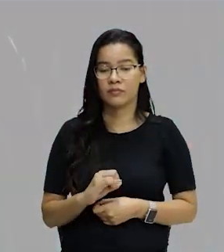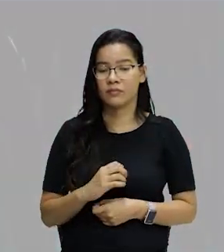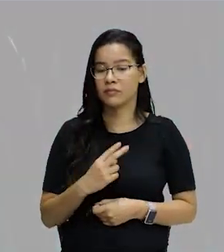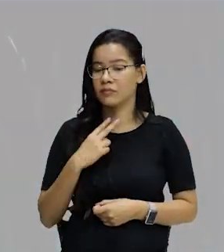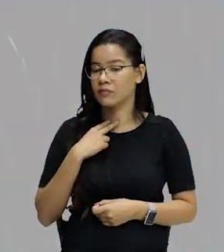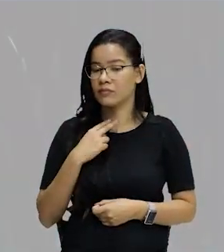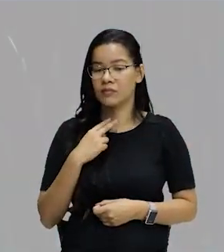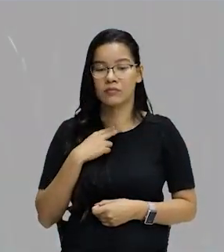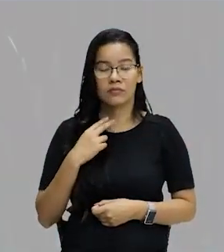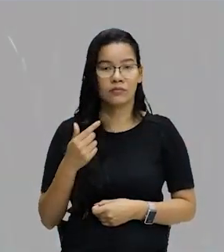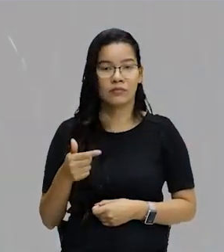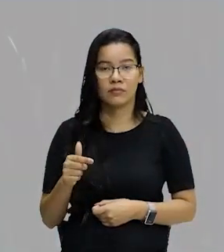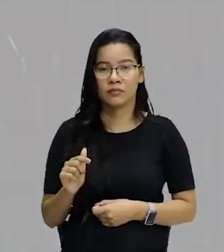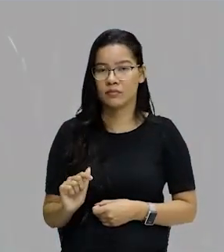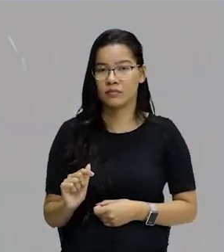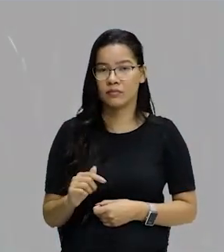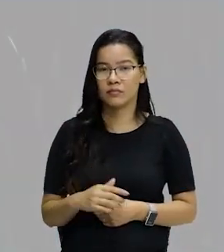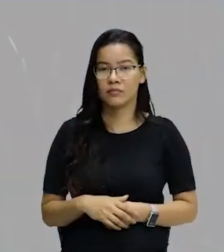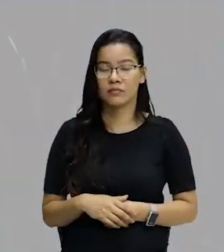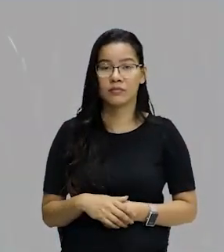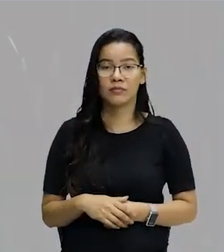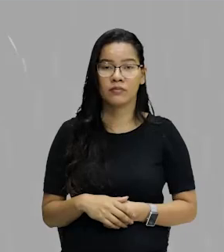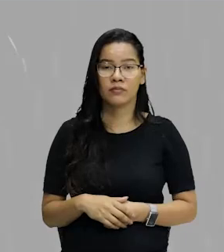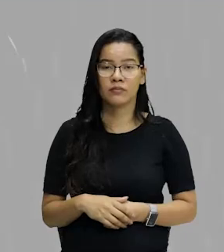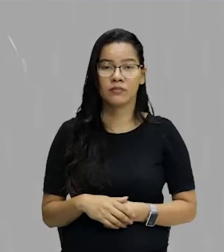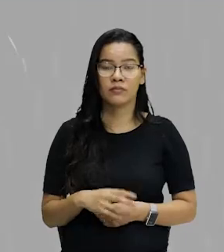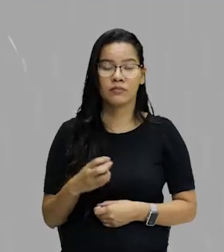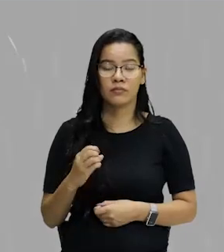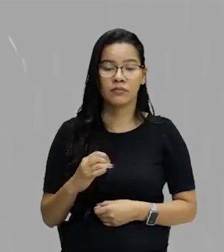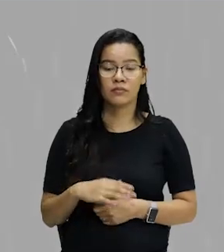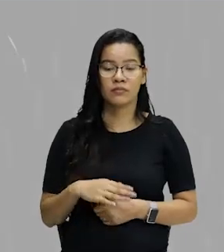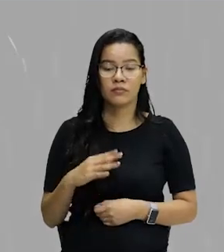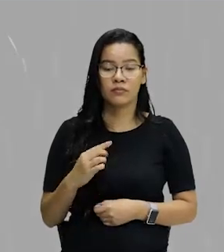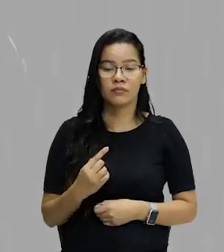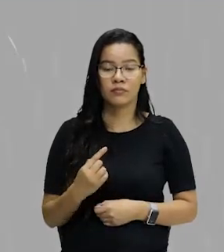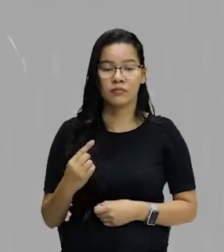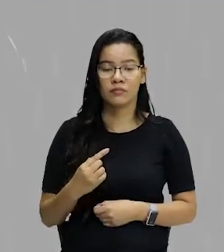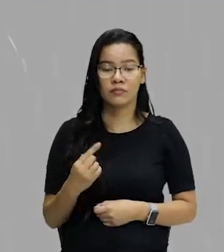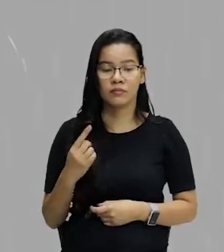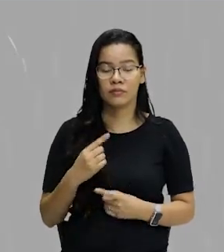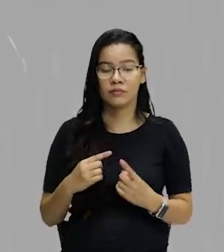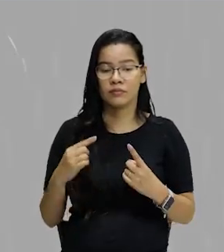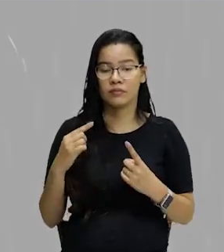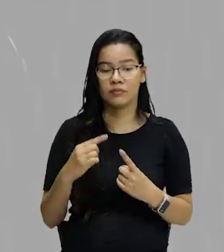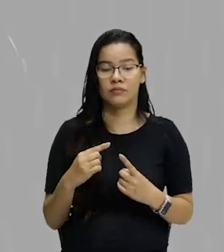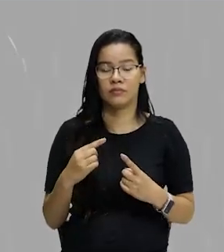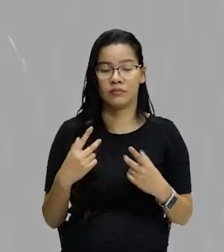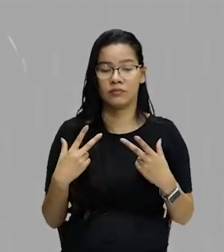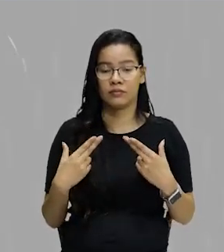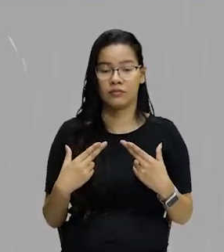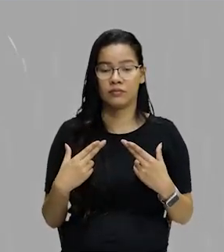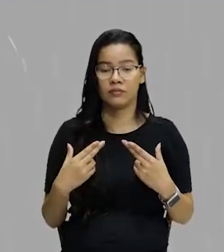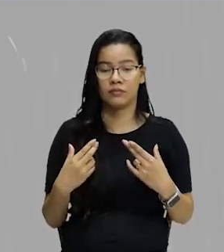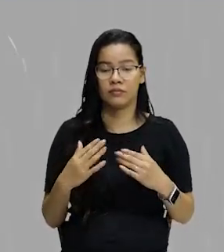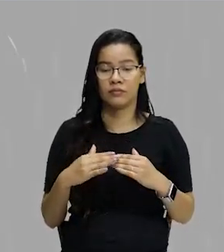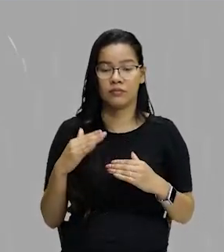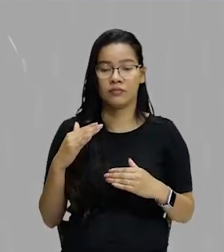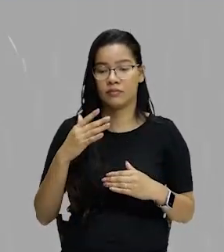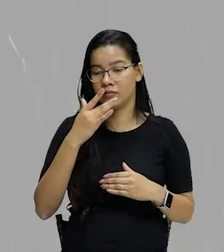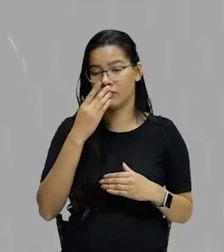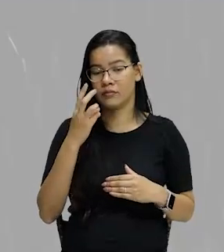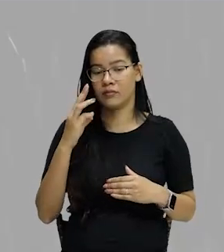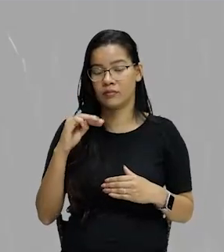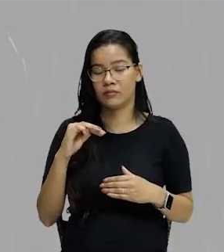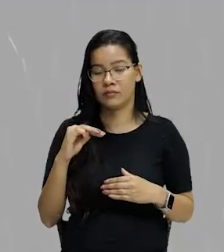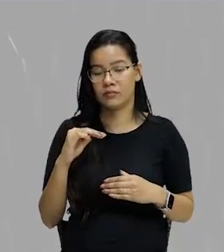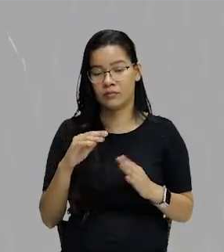escalar novamente. Caso mais de um atleta atinja a mesma altura, se sobressai quem chegar na